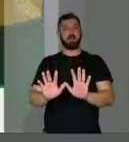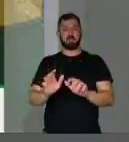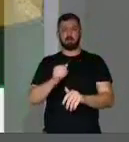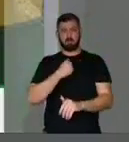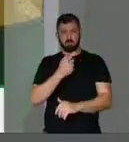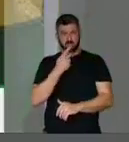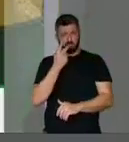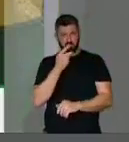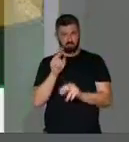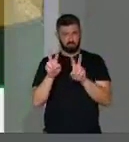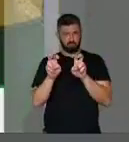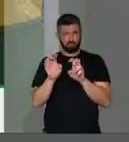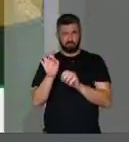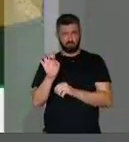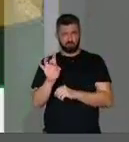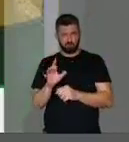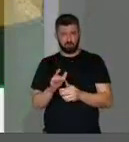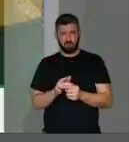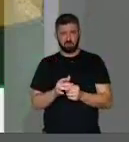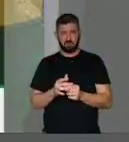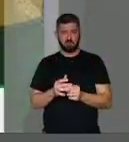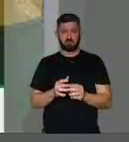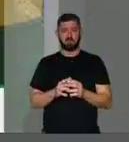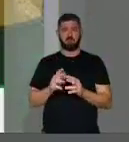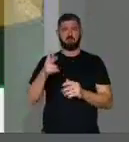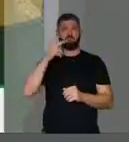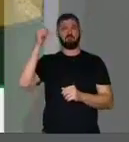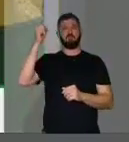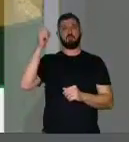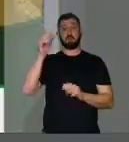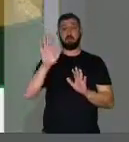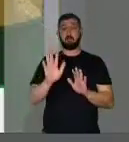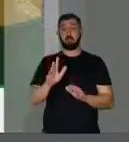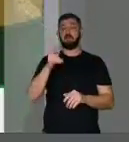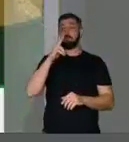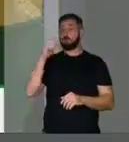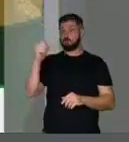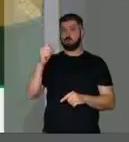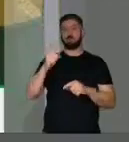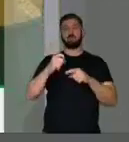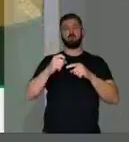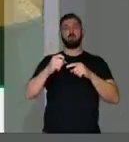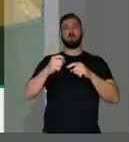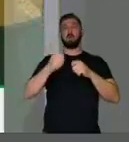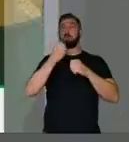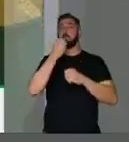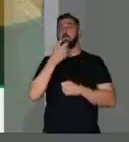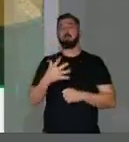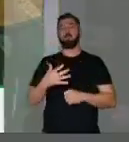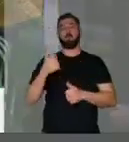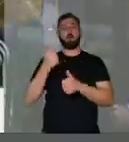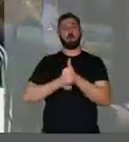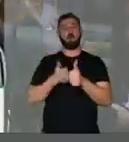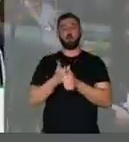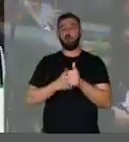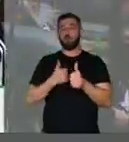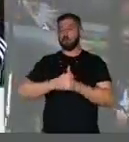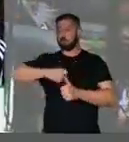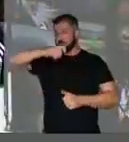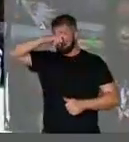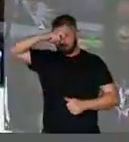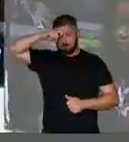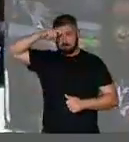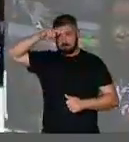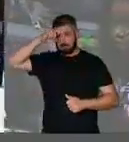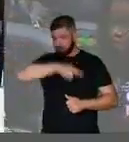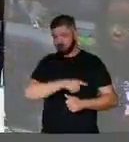falo somente de uma vitória, e sim uma vitória digna, de luta árdua,